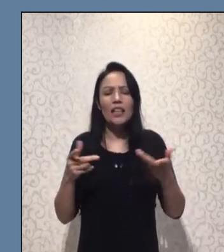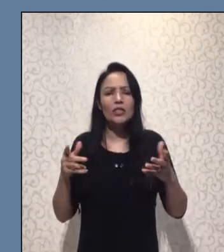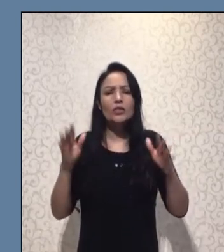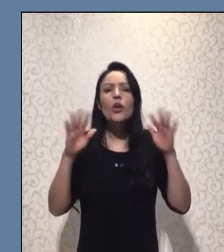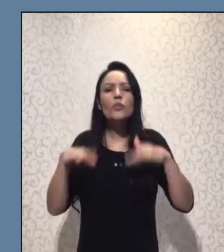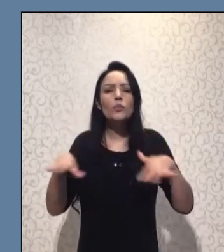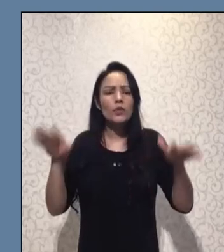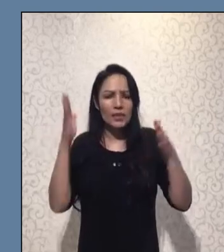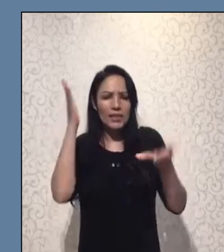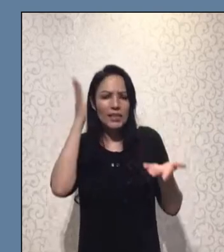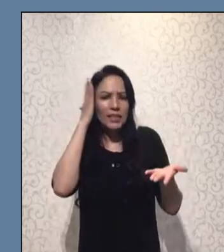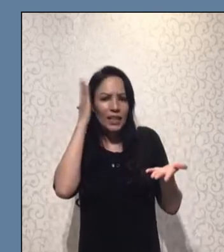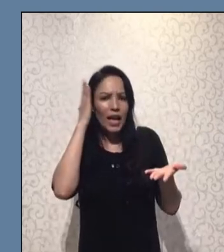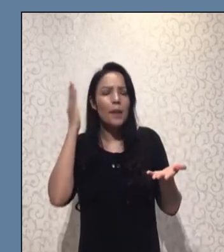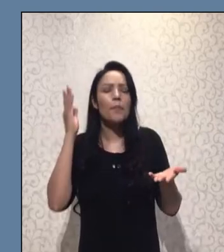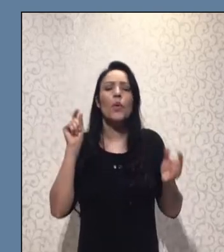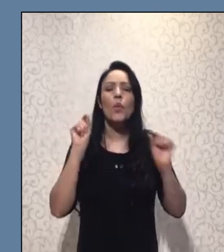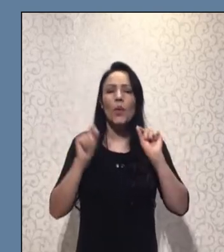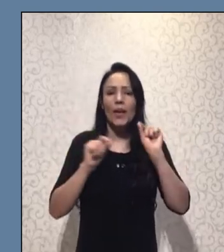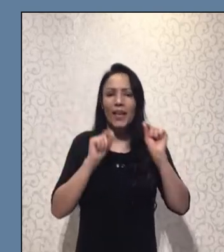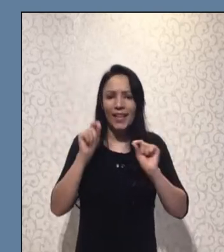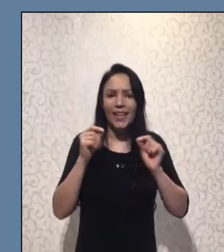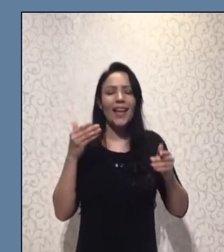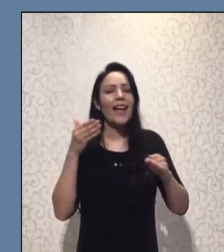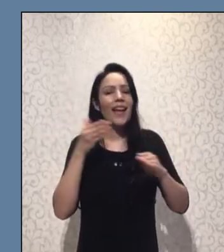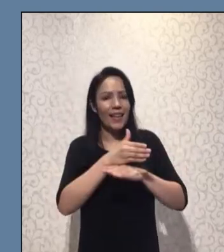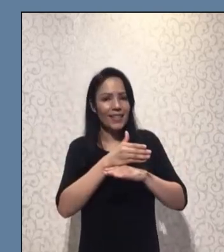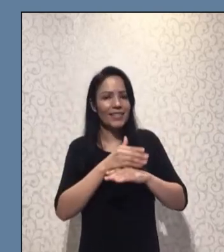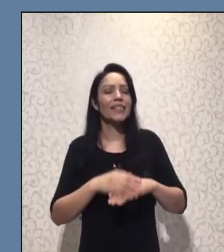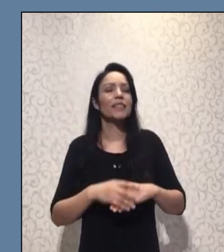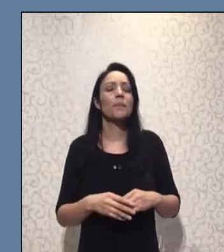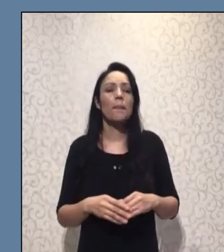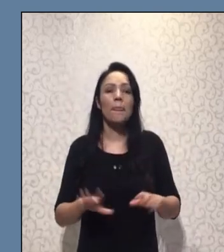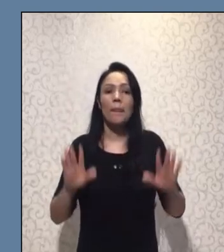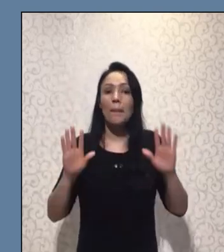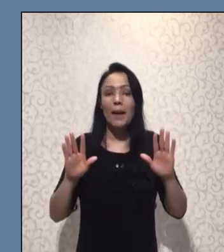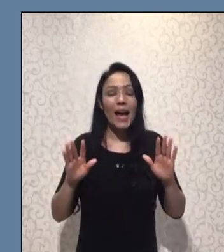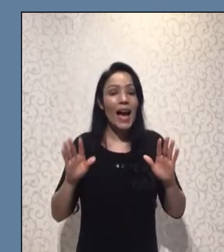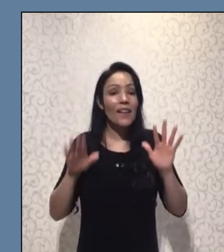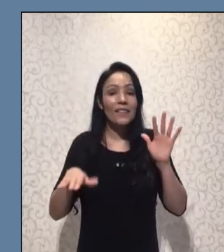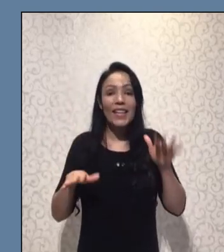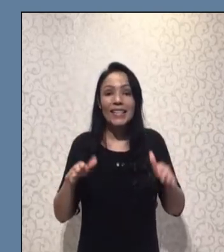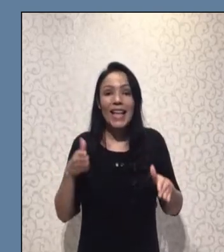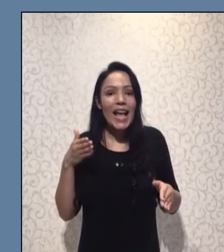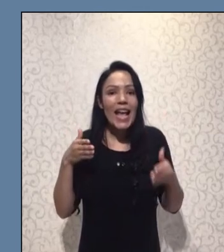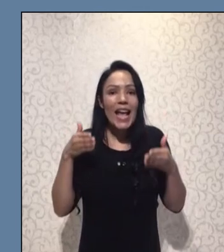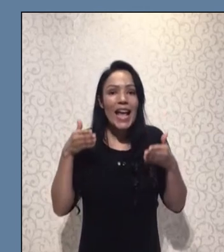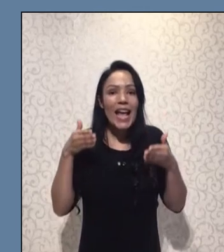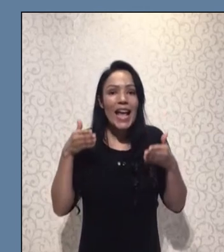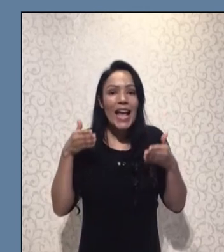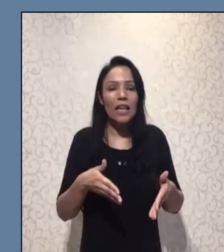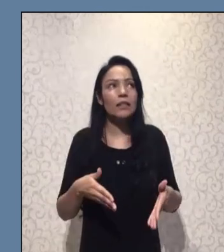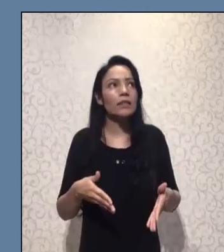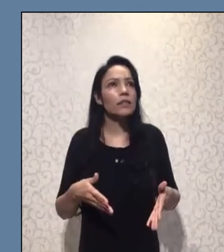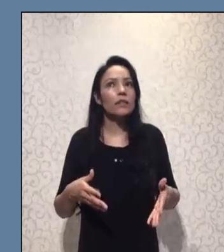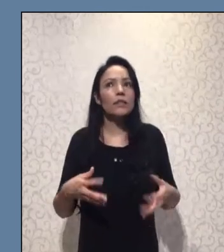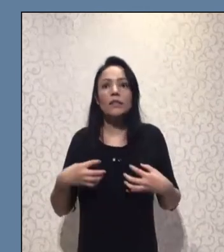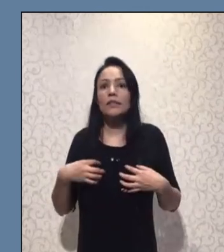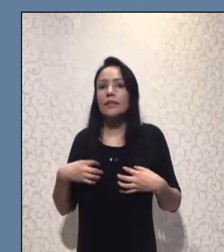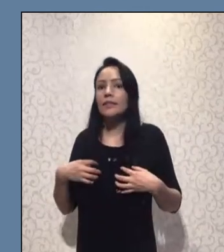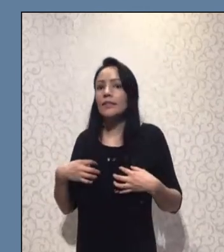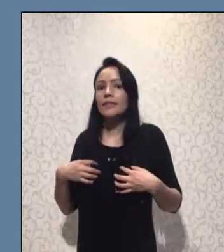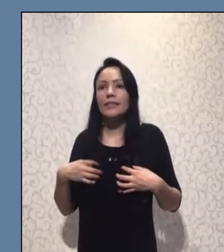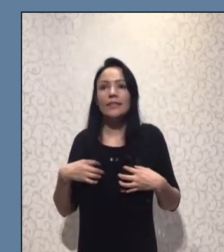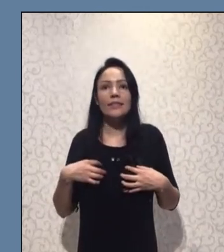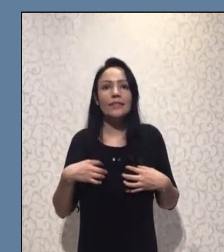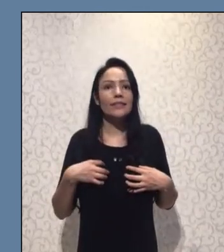pessoas entrarem, tá dentro de um parque, tem um momento, você entra e aquele lugar ele te dá um sentido de...